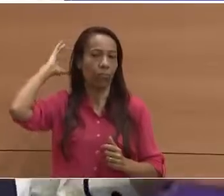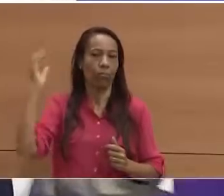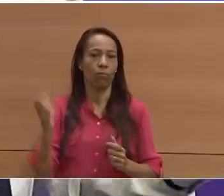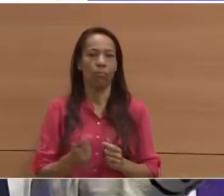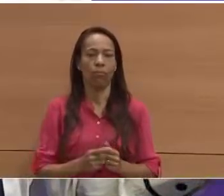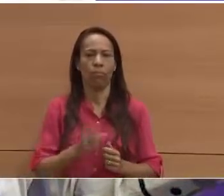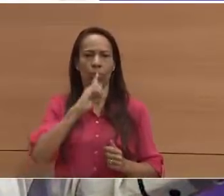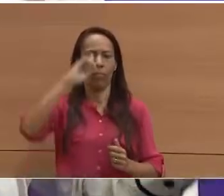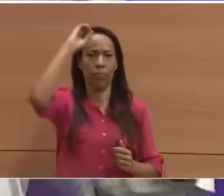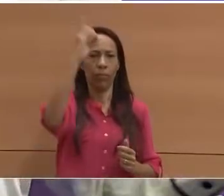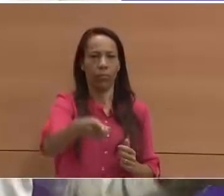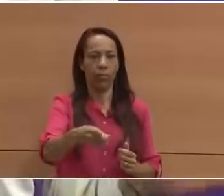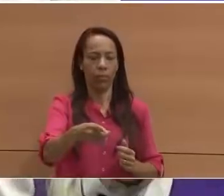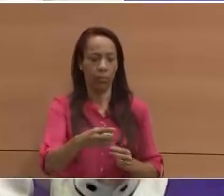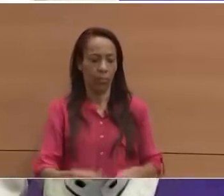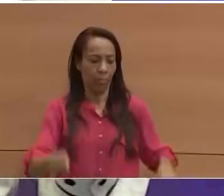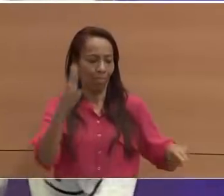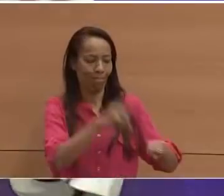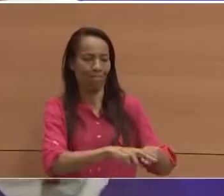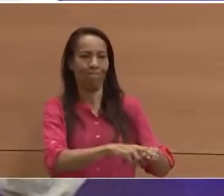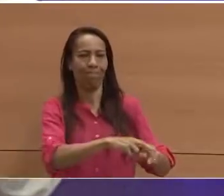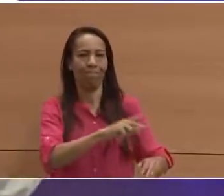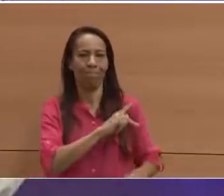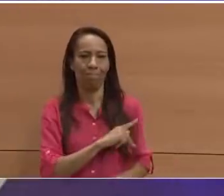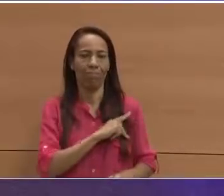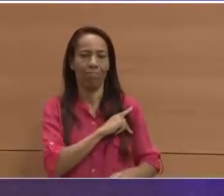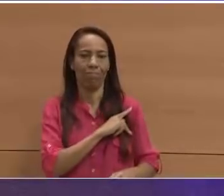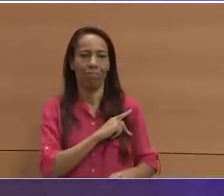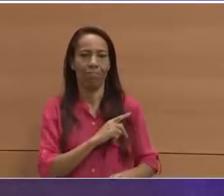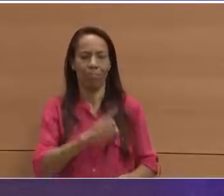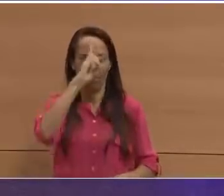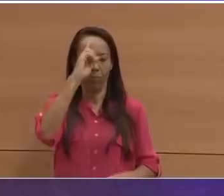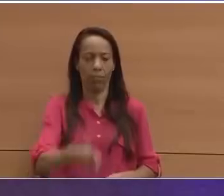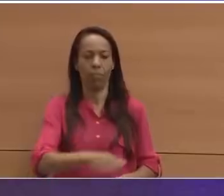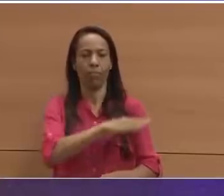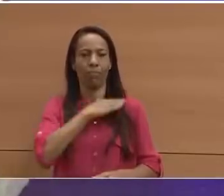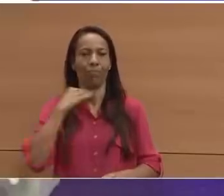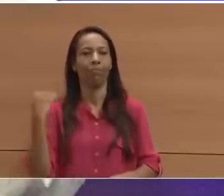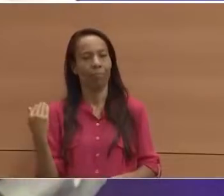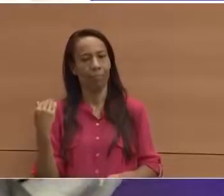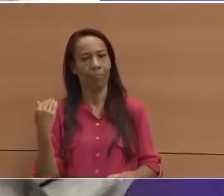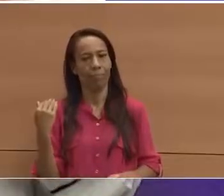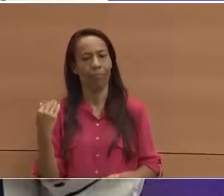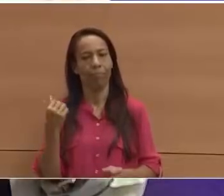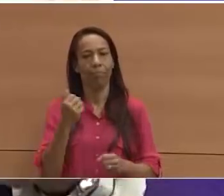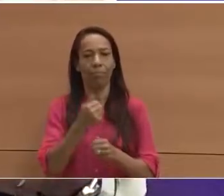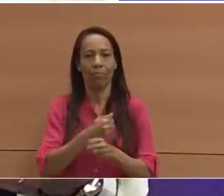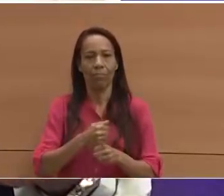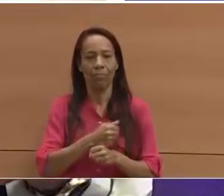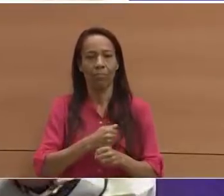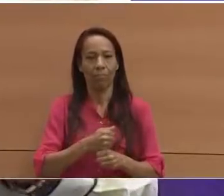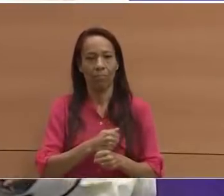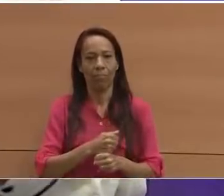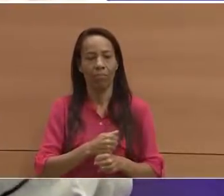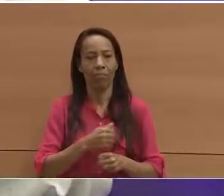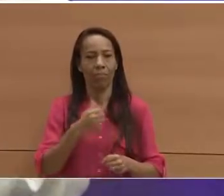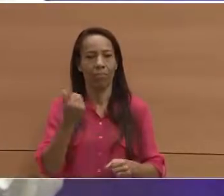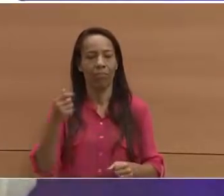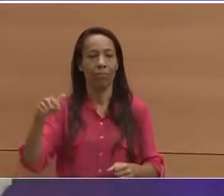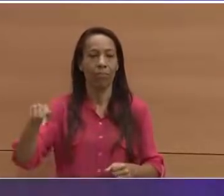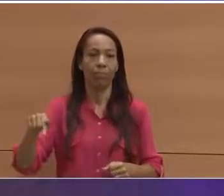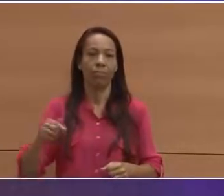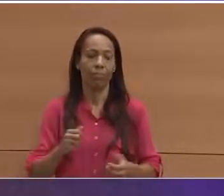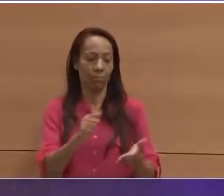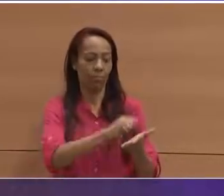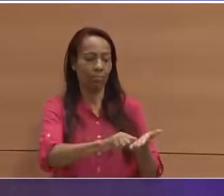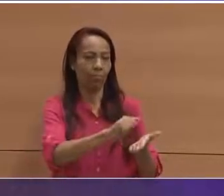e mandou matá-lo. Então, no ano 67, quando ele escreveu 2 Timóteo, ele já